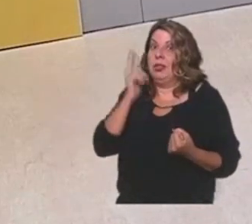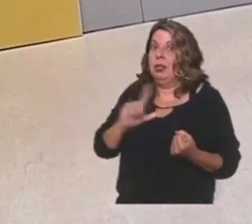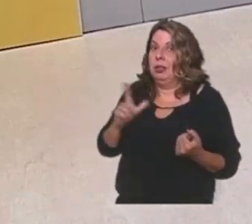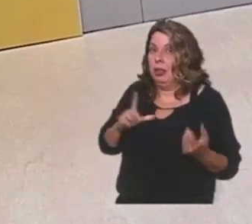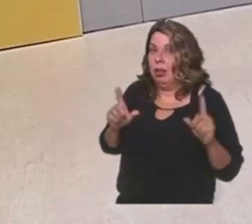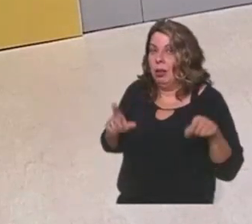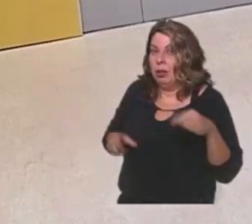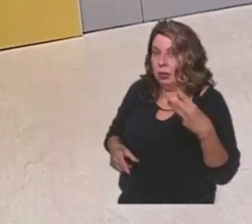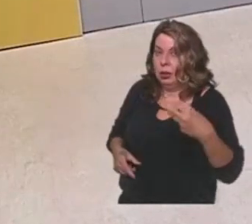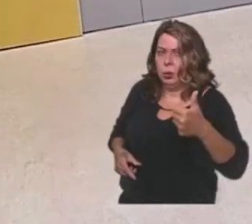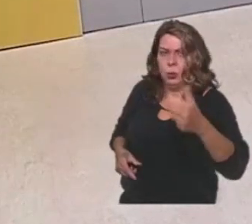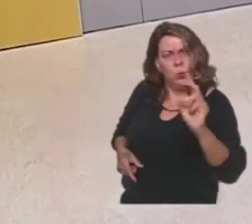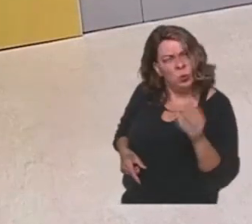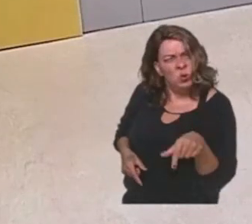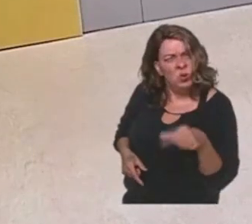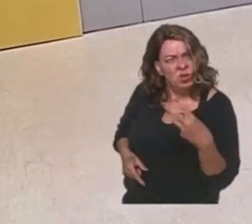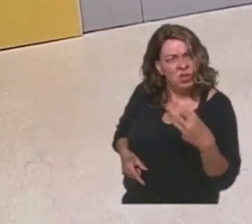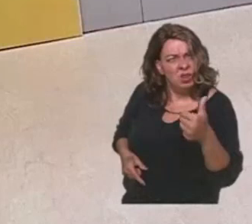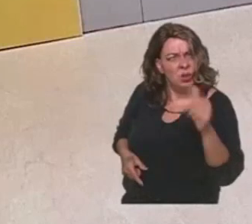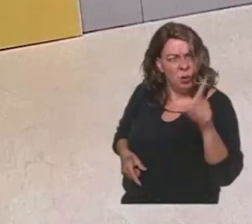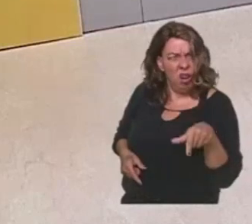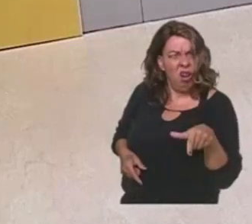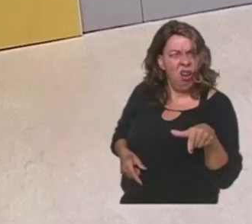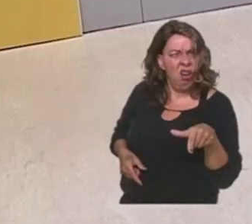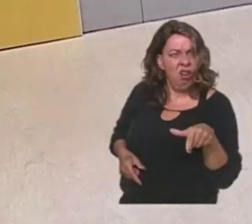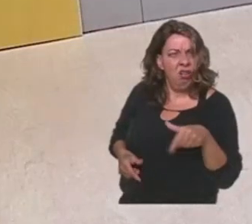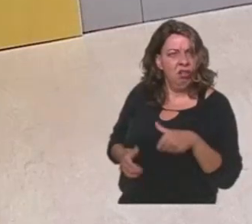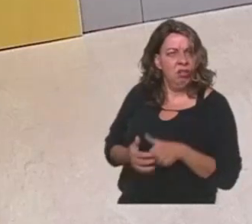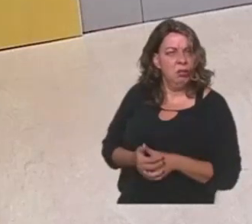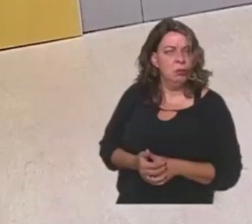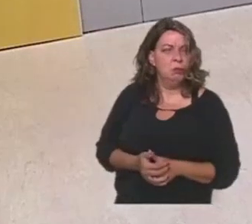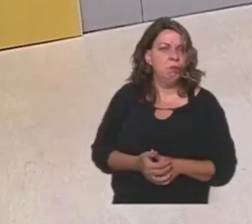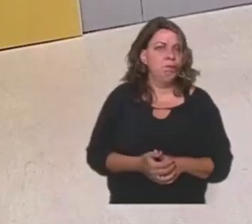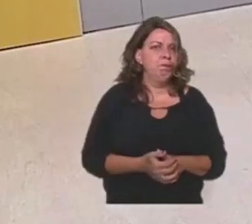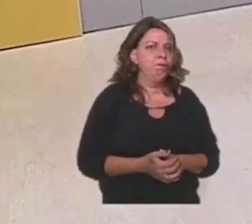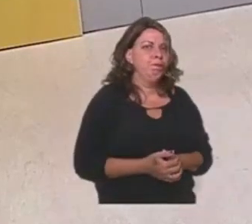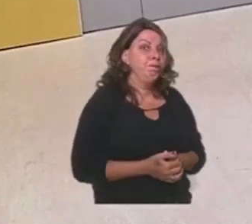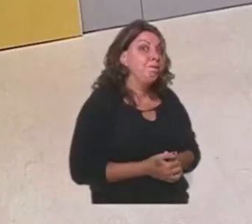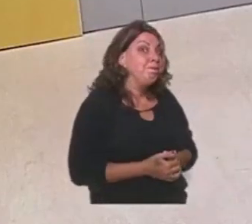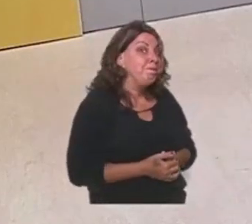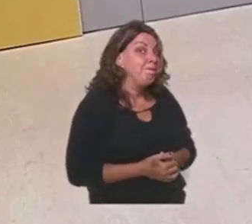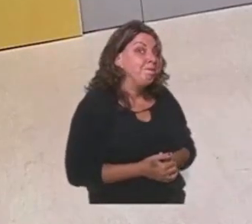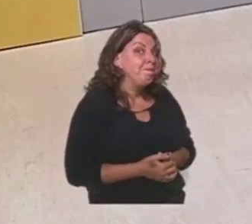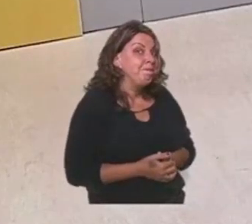Saiu a bolinha de número 31.